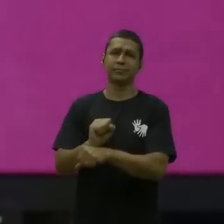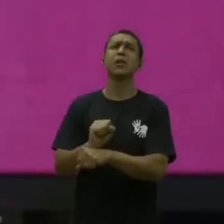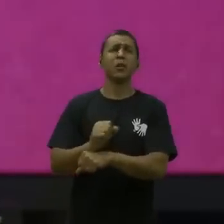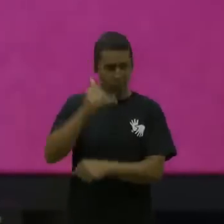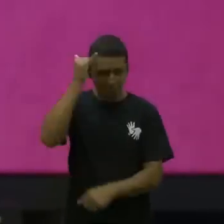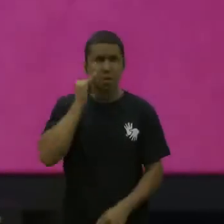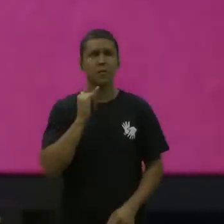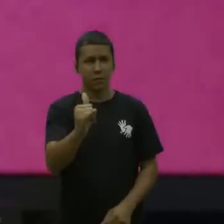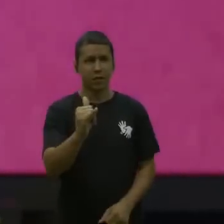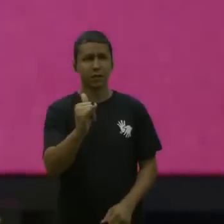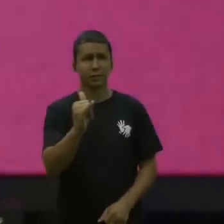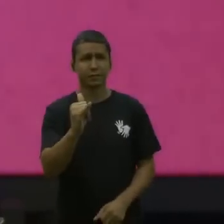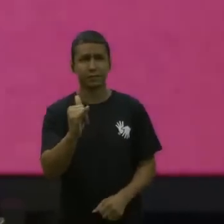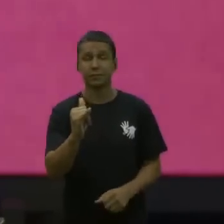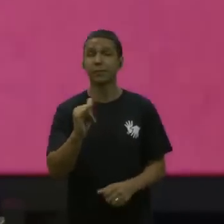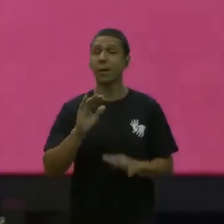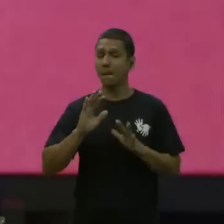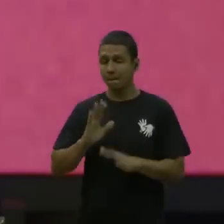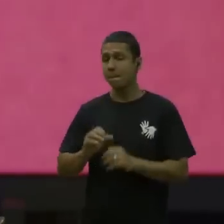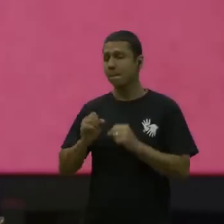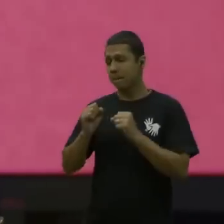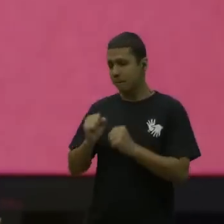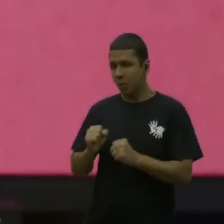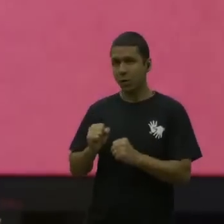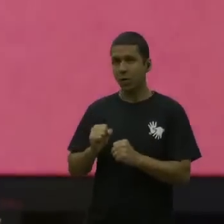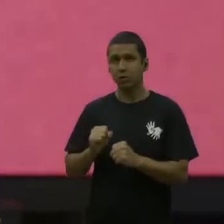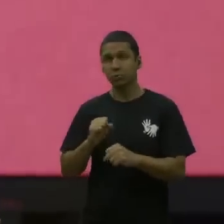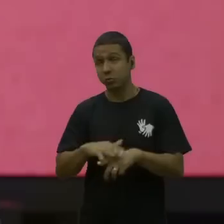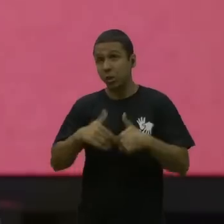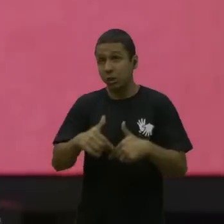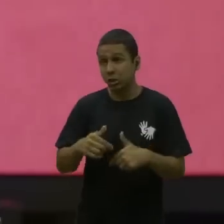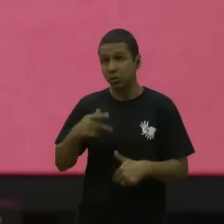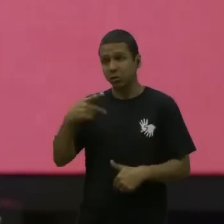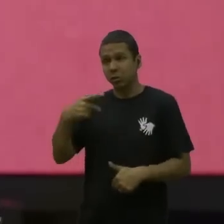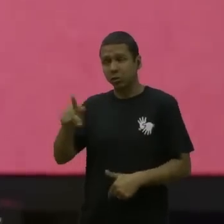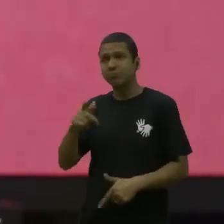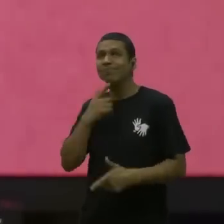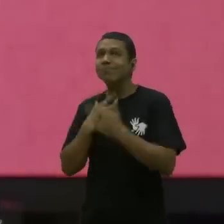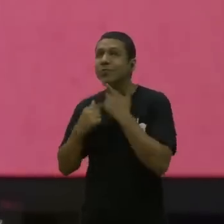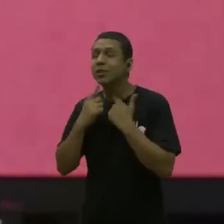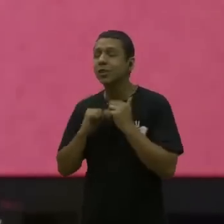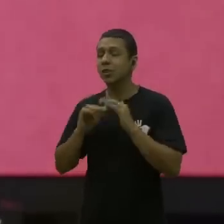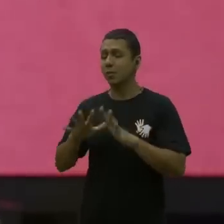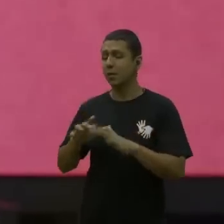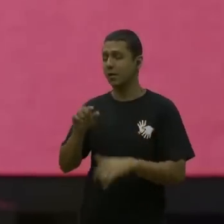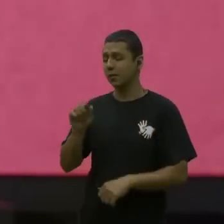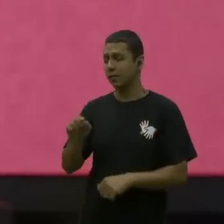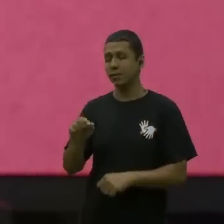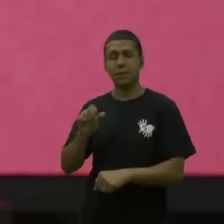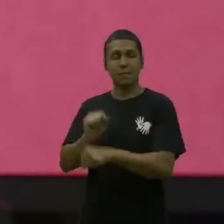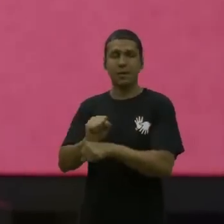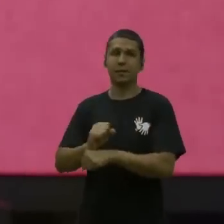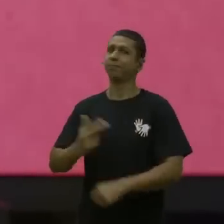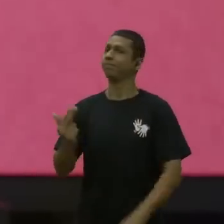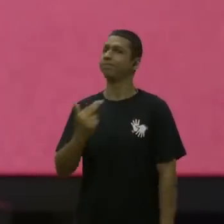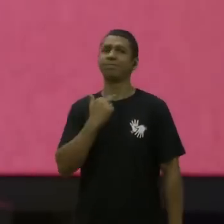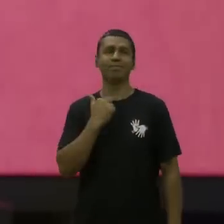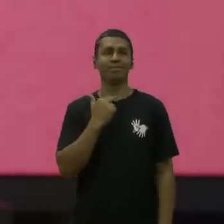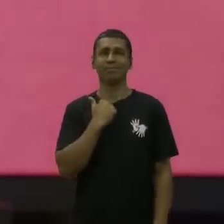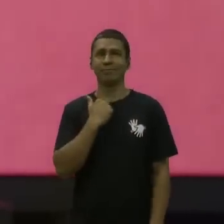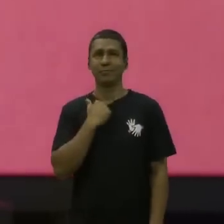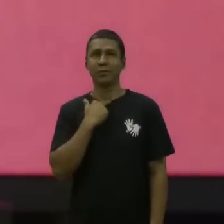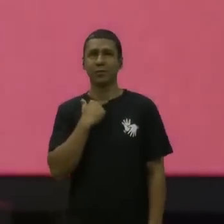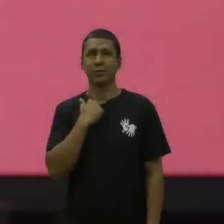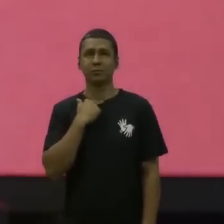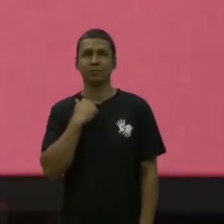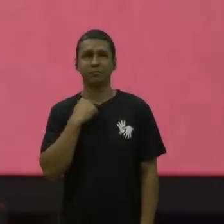um profeta, fala: pode não estar acontecendo do teu jeito, mas você está proibido de parar.